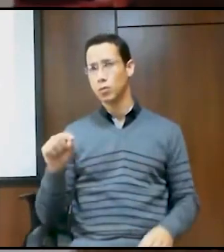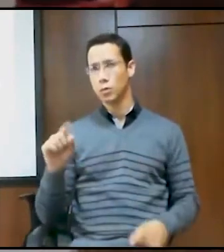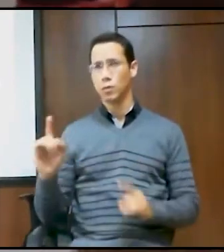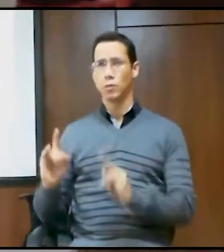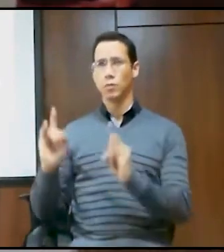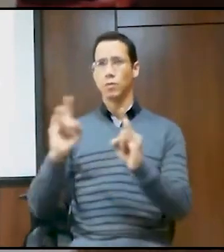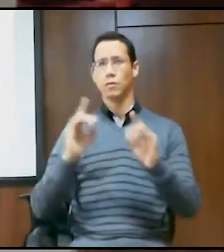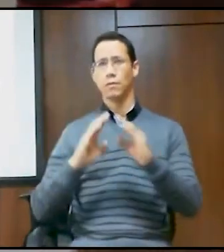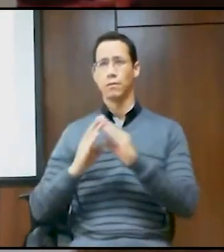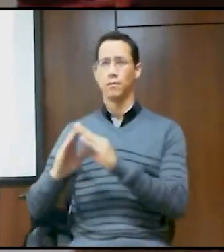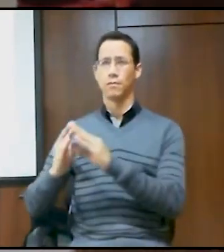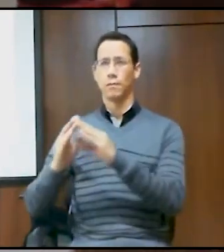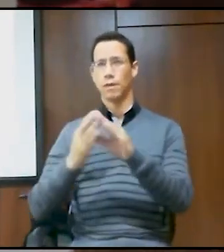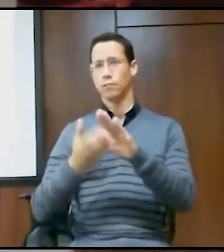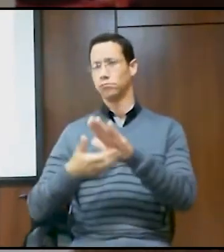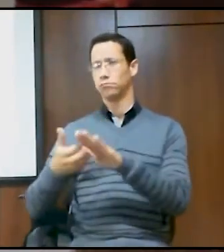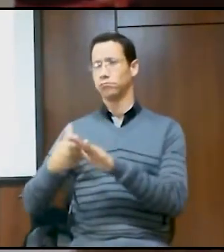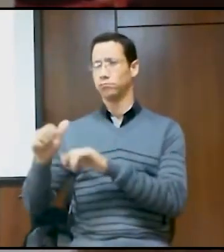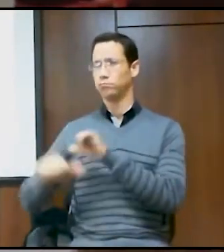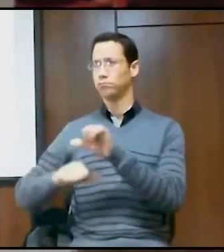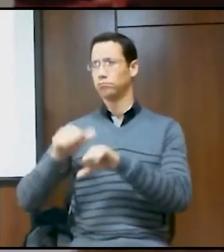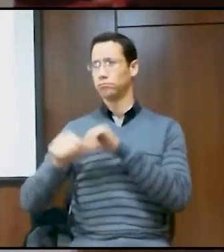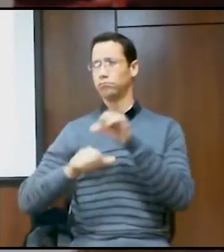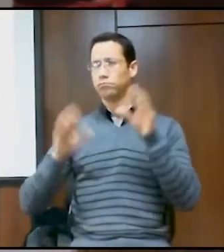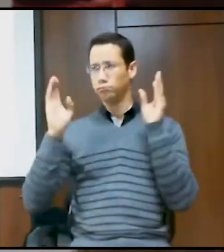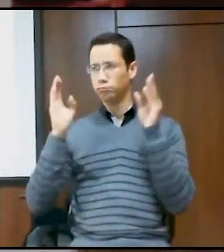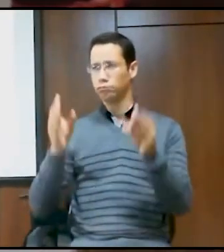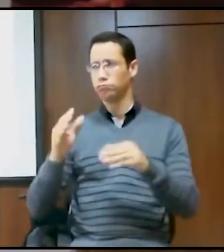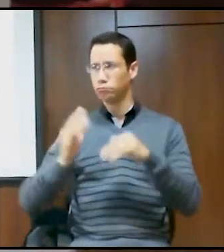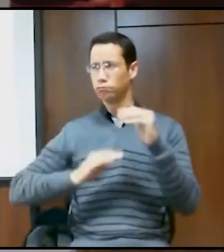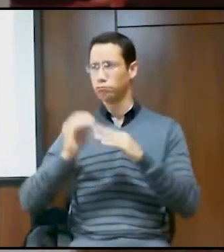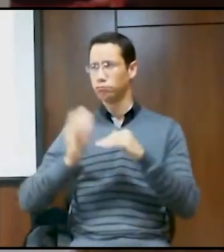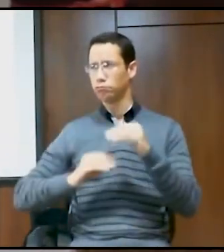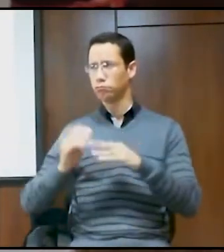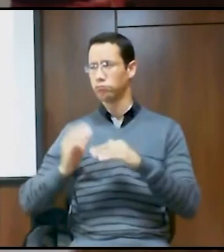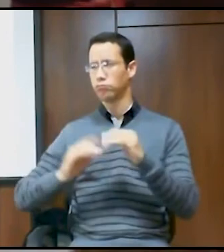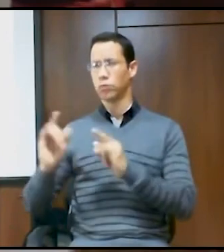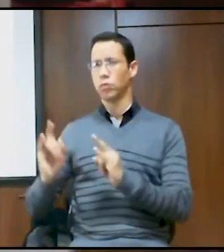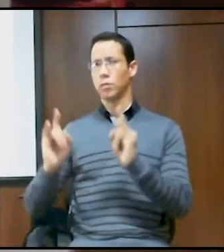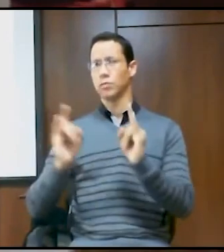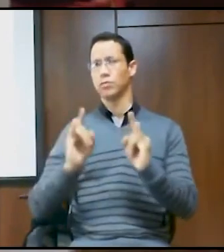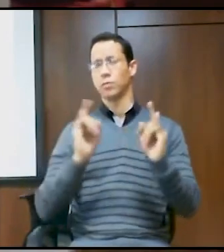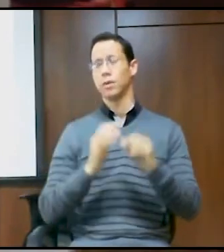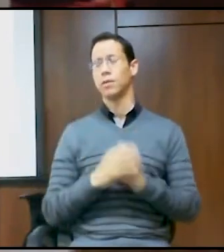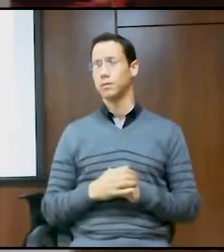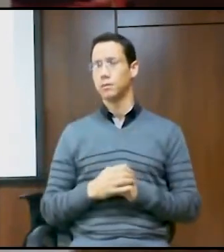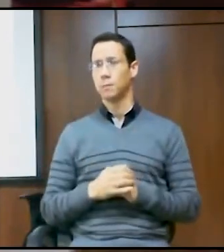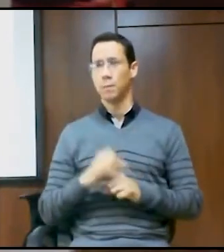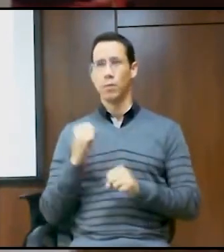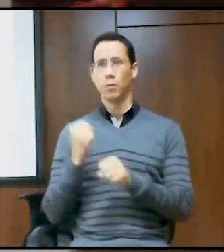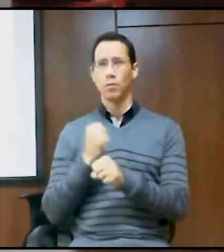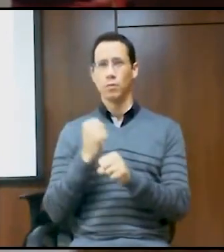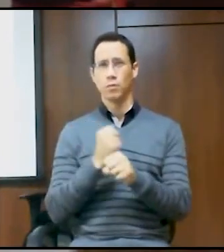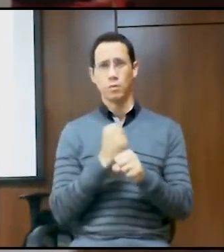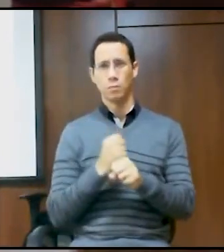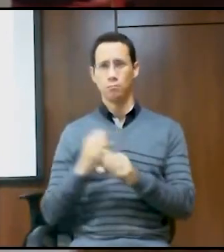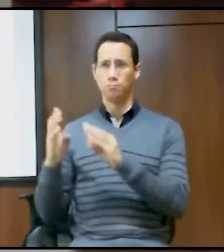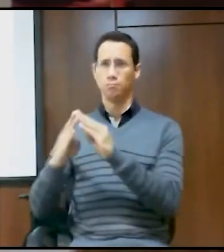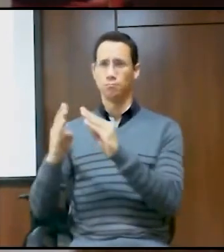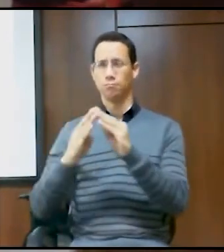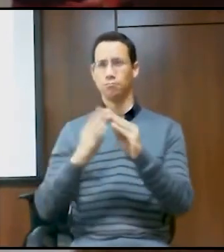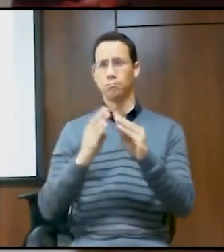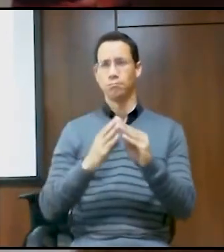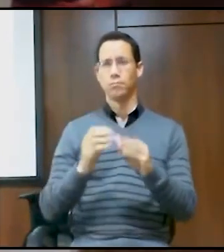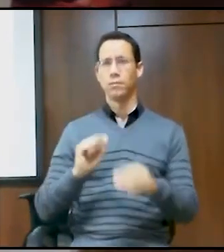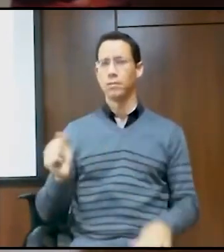urbanização de favela, bem específica em áreas de operações urbanas, né? Construção de unidades habitacionais muito